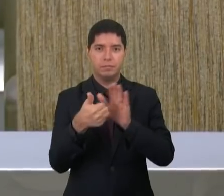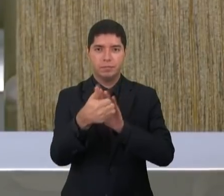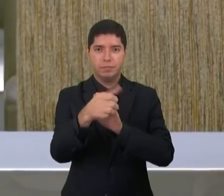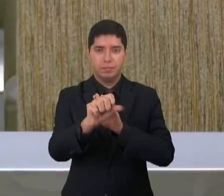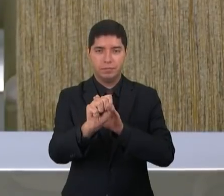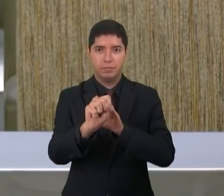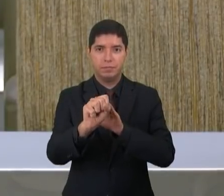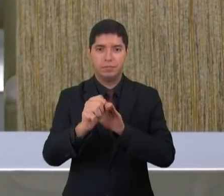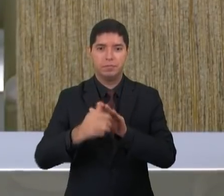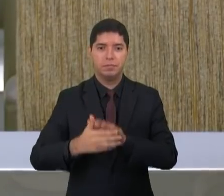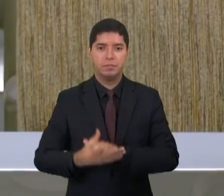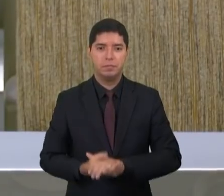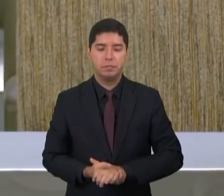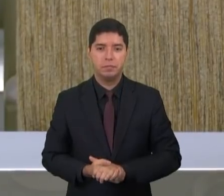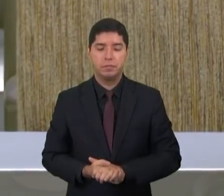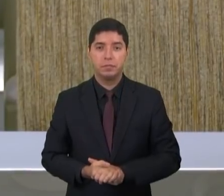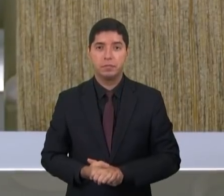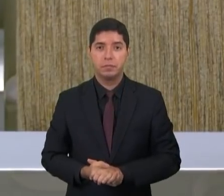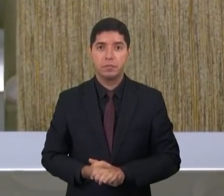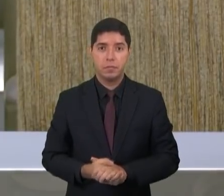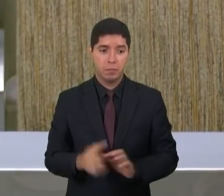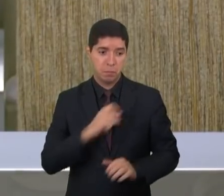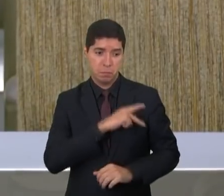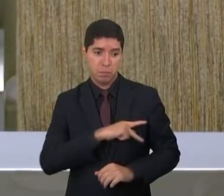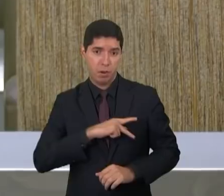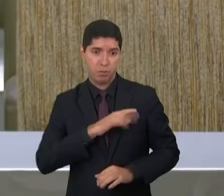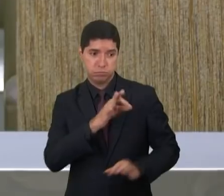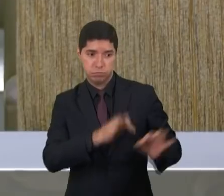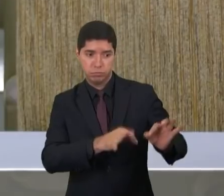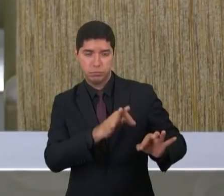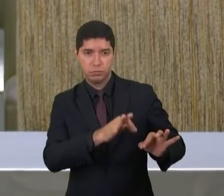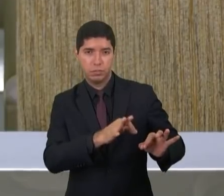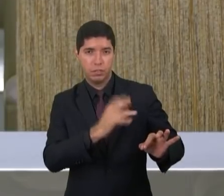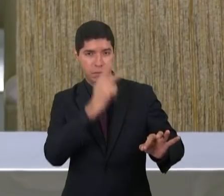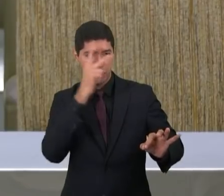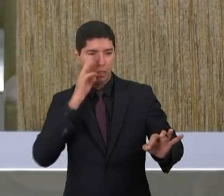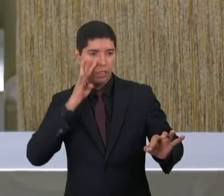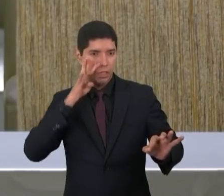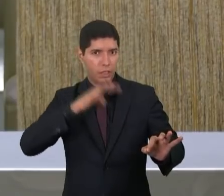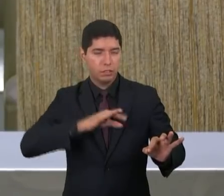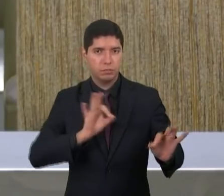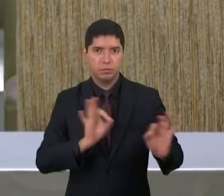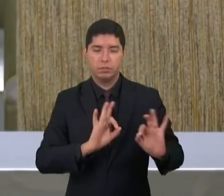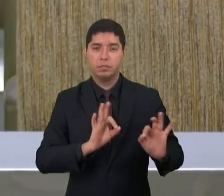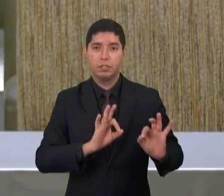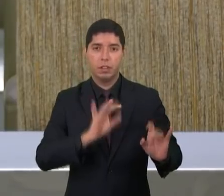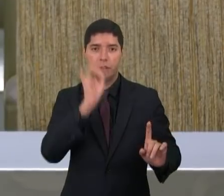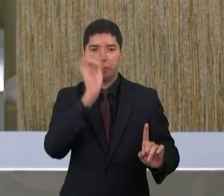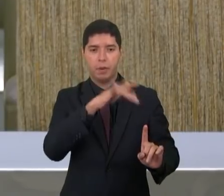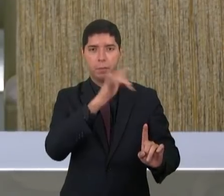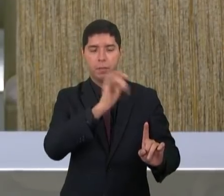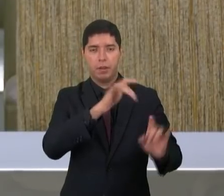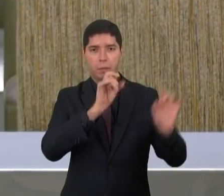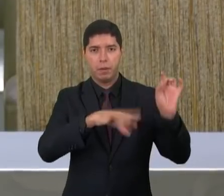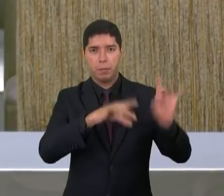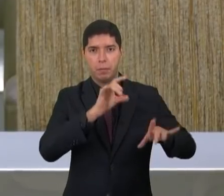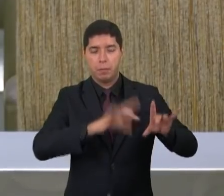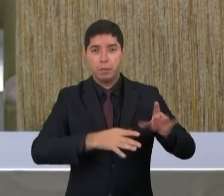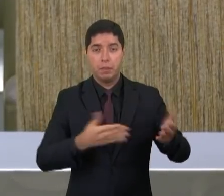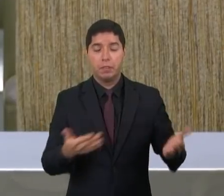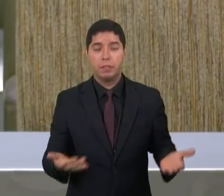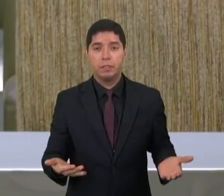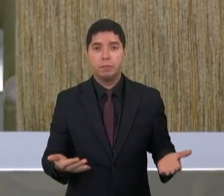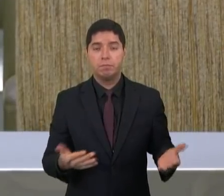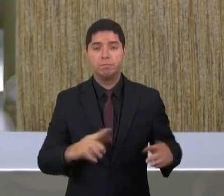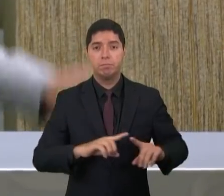assistiu na minha primeira defesa, antes todos me desampararam, que isto não lhe seja imputado. Mas ele